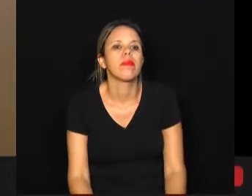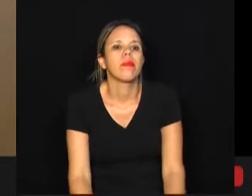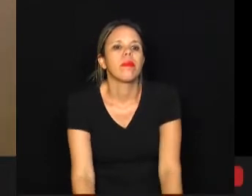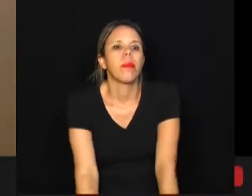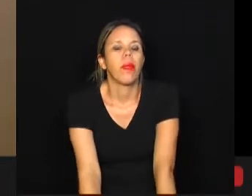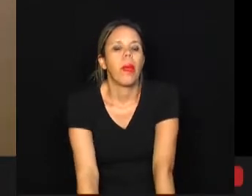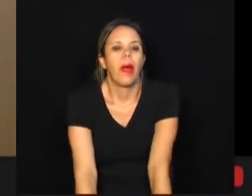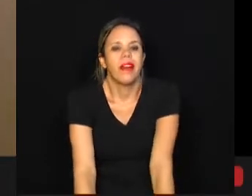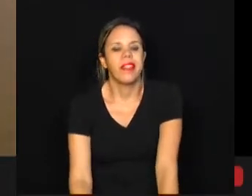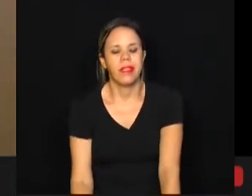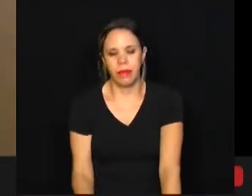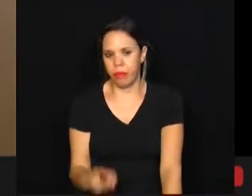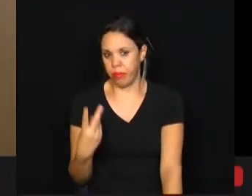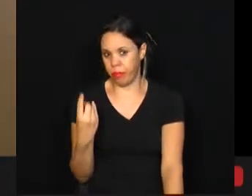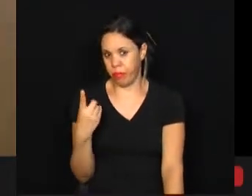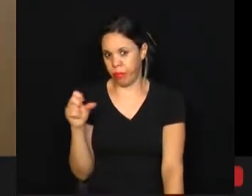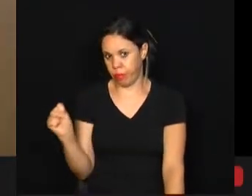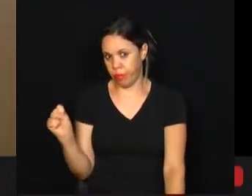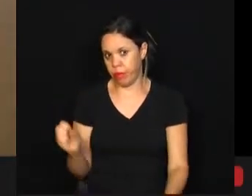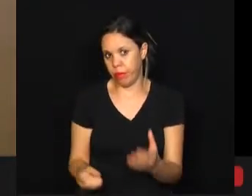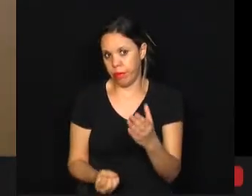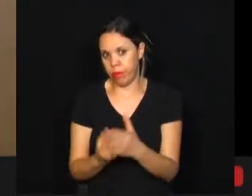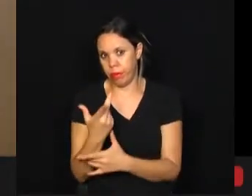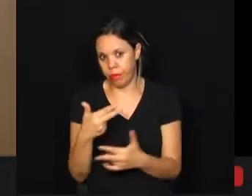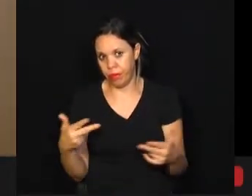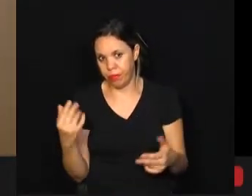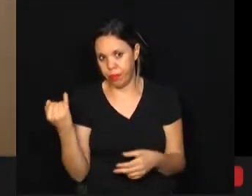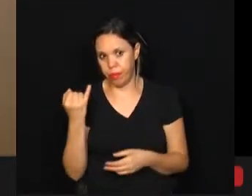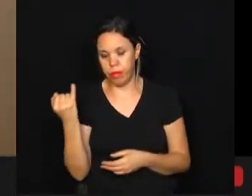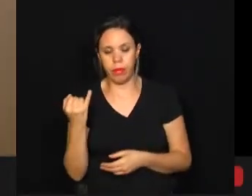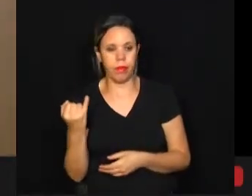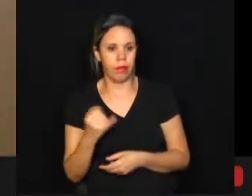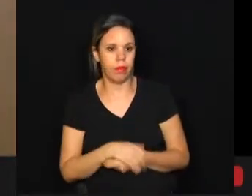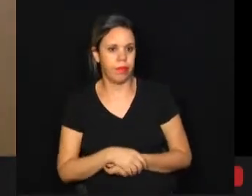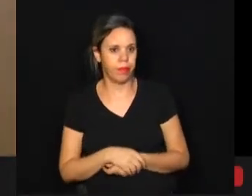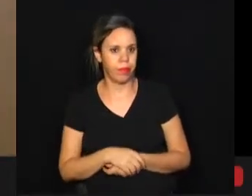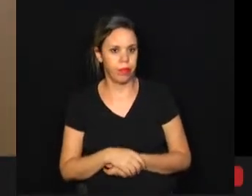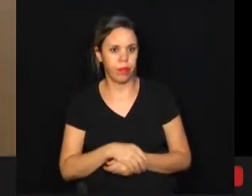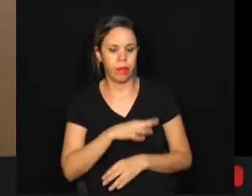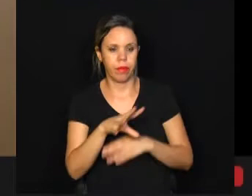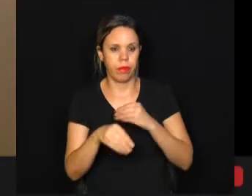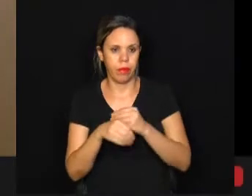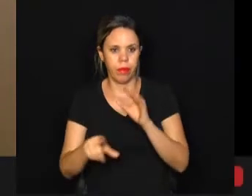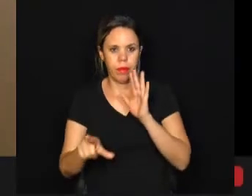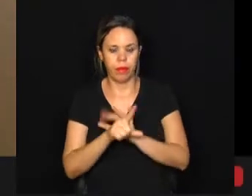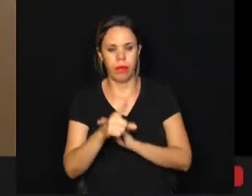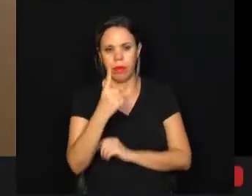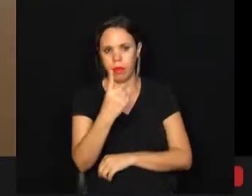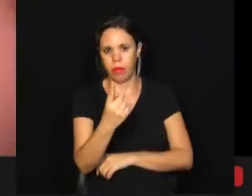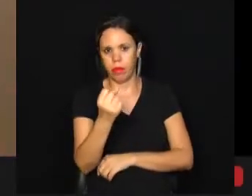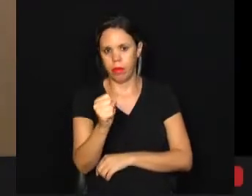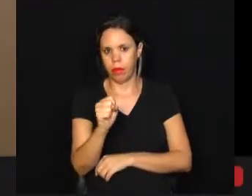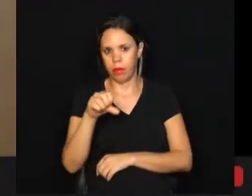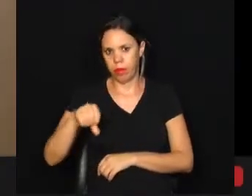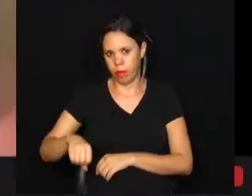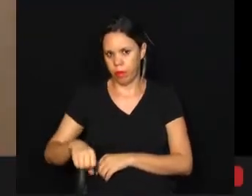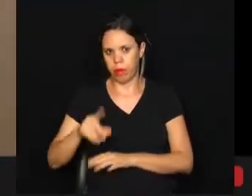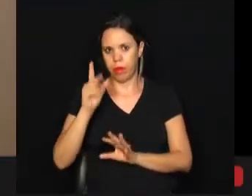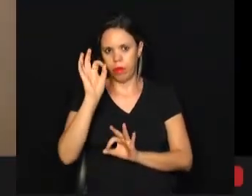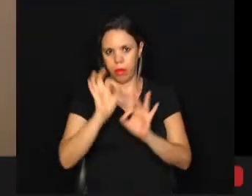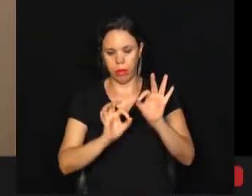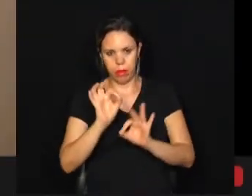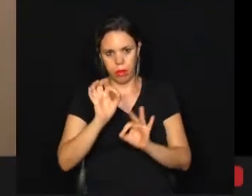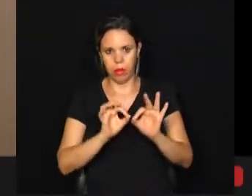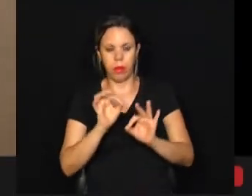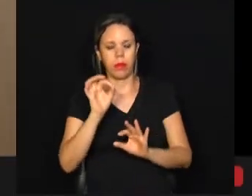em 2018, aconteceu uma coisa importante, que na Lei Complementar 189, do Plano Diretor Estratégico